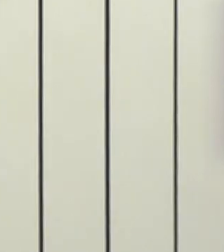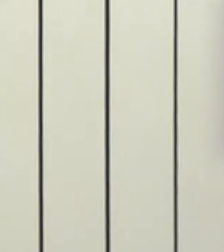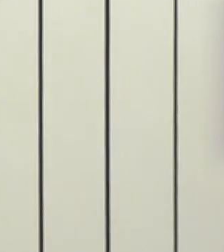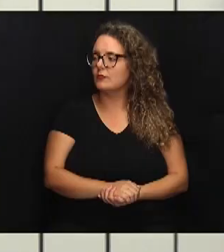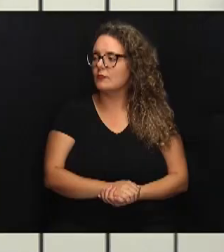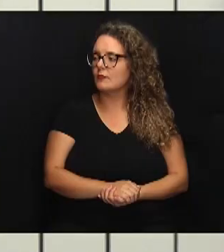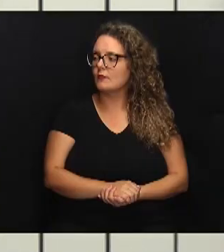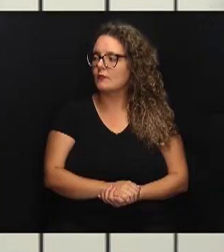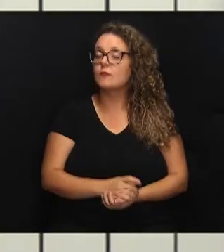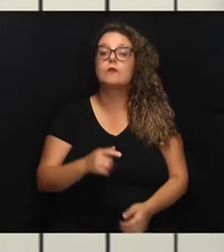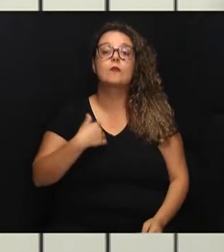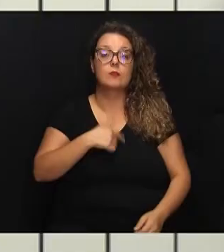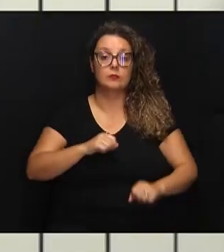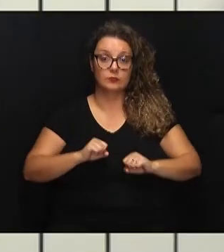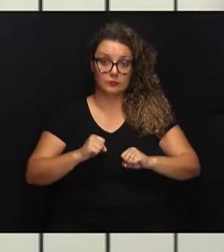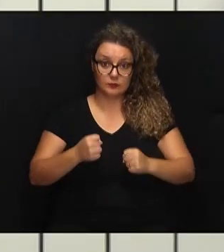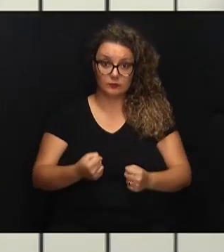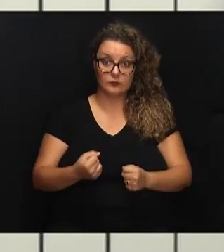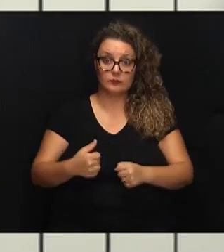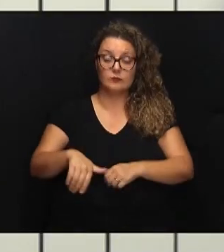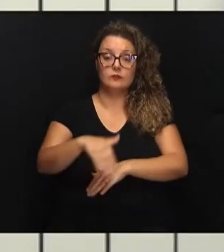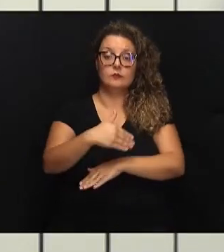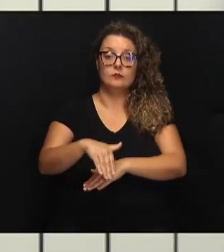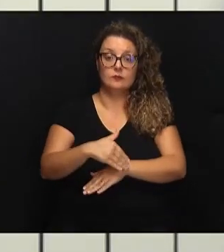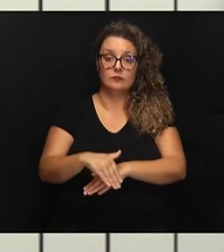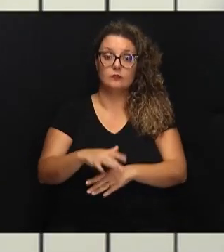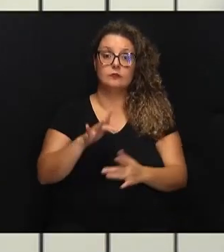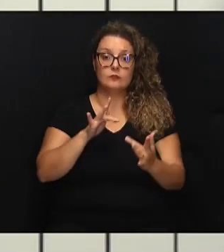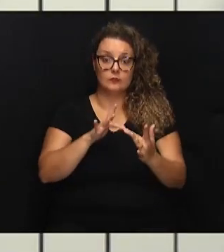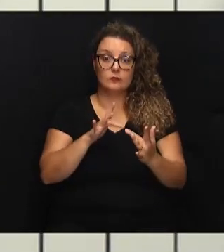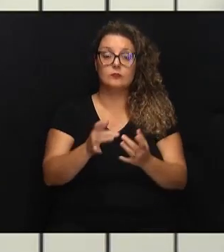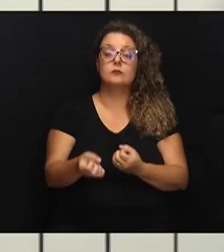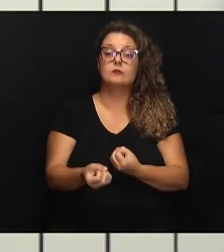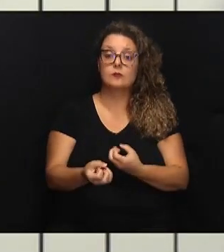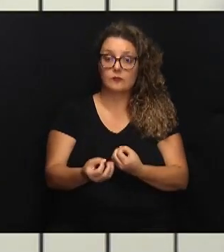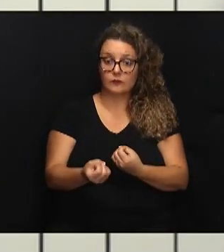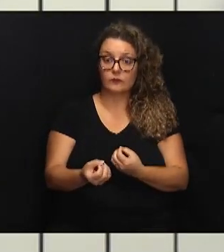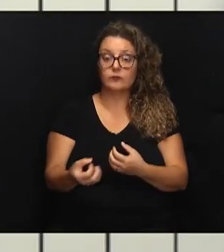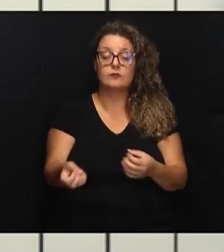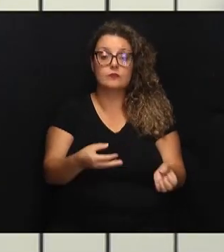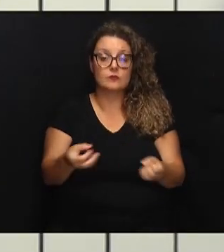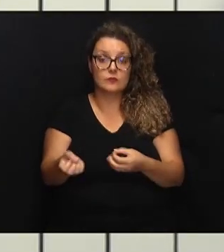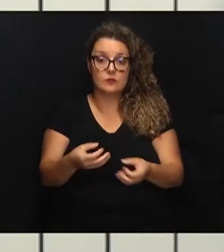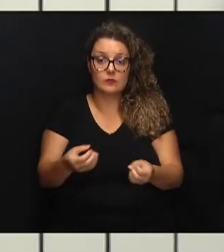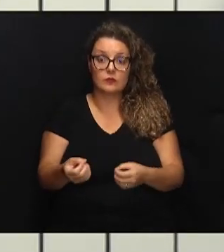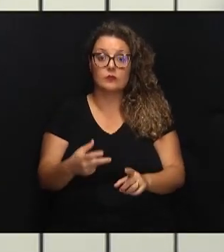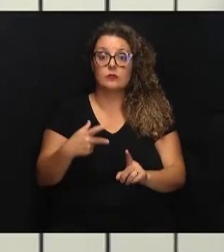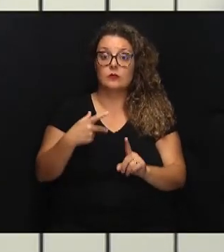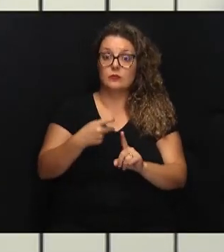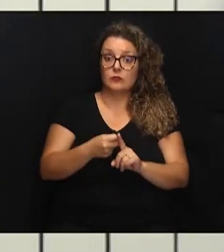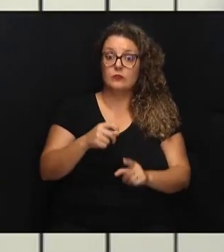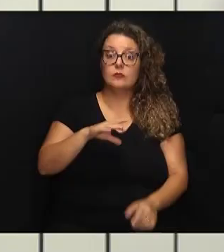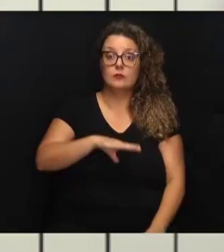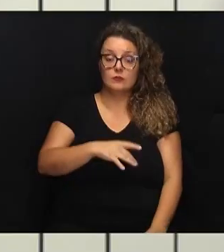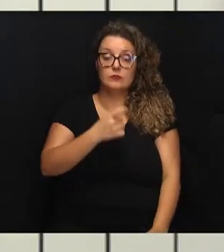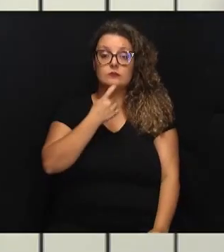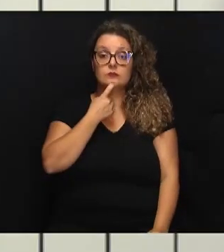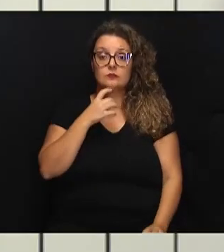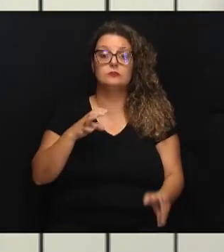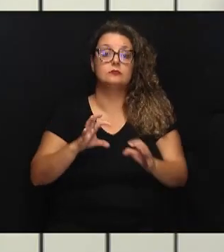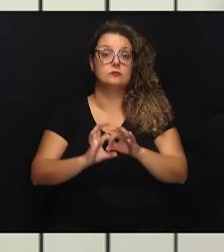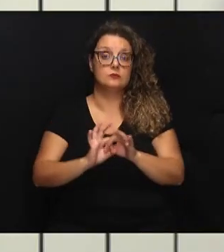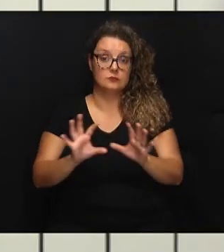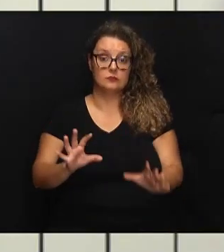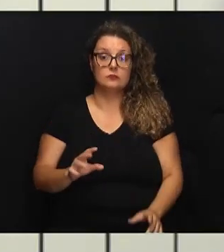E a gente reforça que os endereços, contatos e informações atualizadas sobre a vacinação em Campinas estão disponíveis